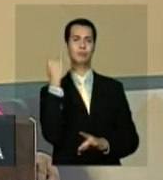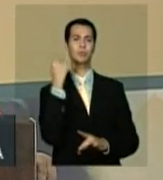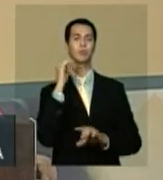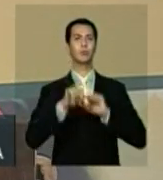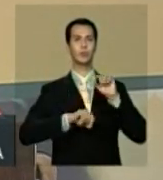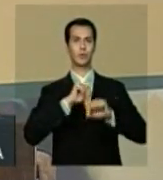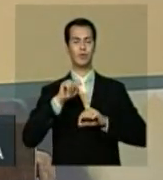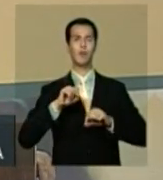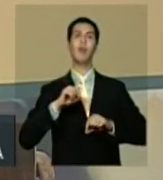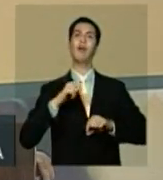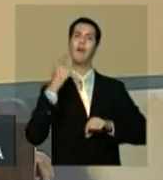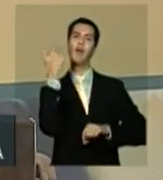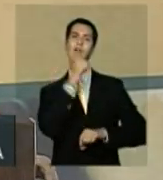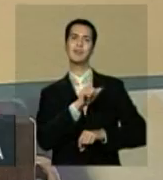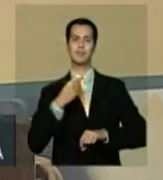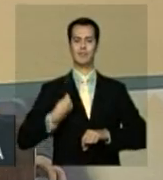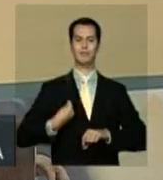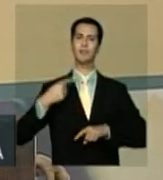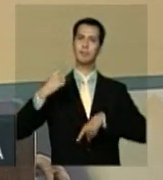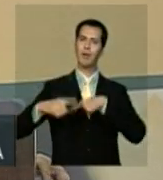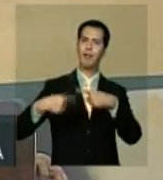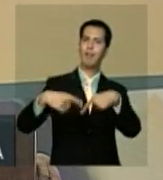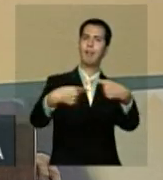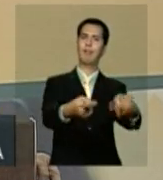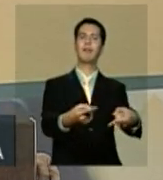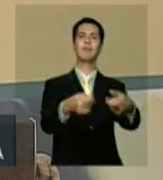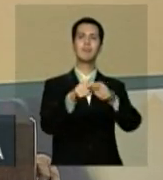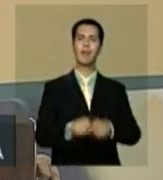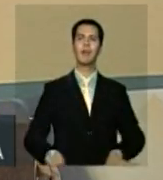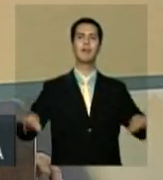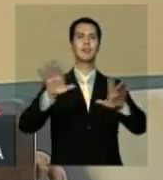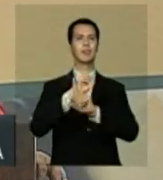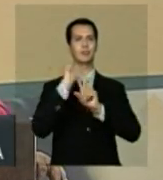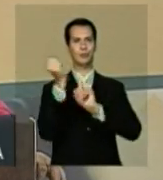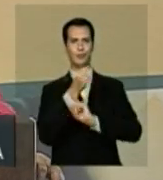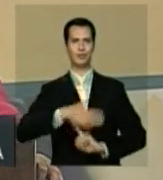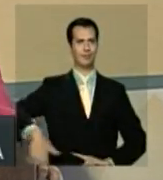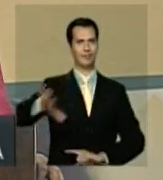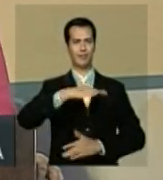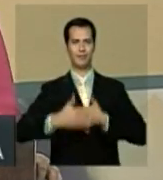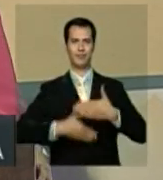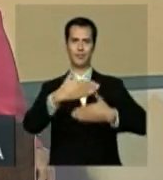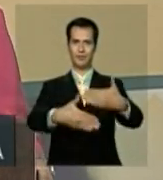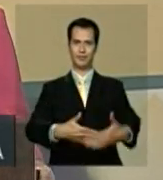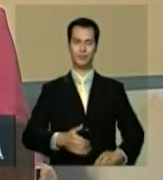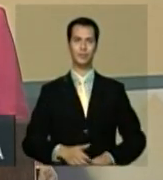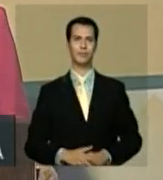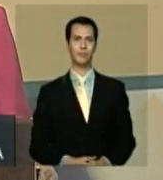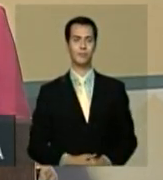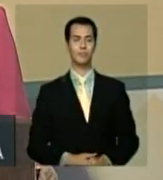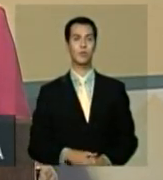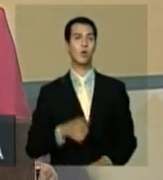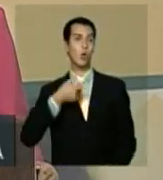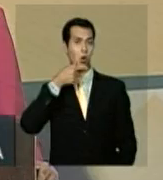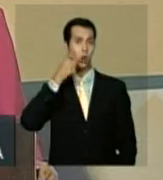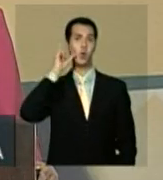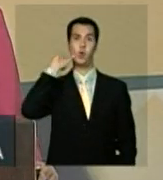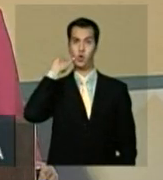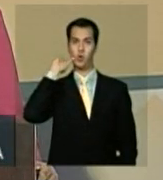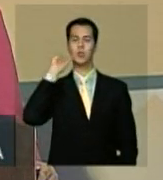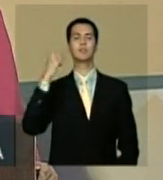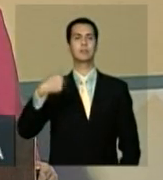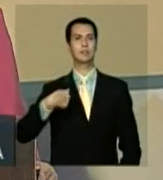cadeia da vida e na construção de uma sociedade quando eu anunciei ontem no Dia das